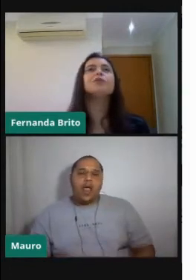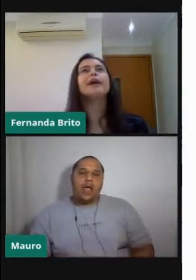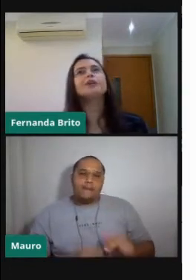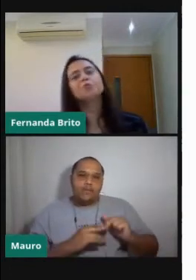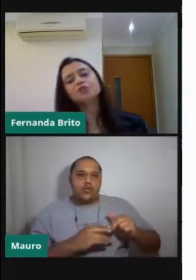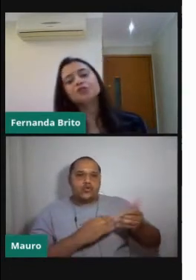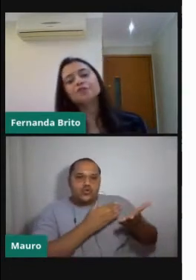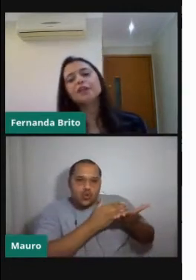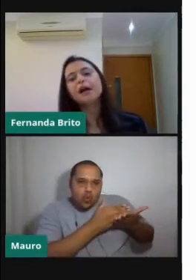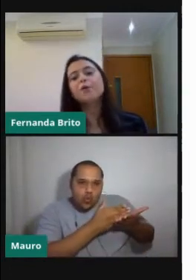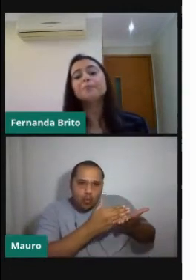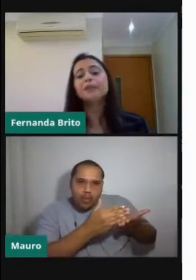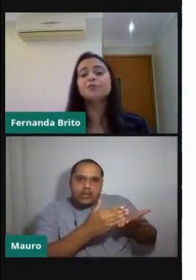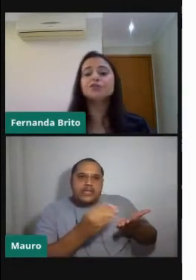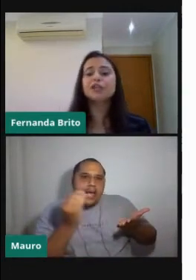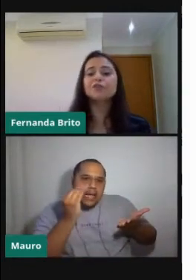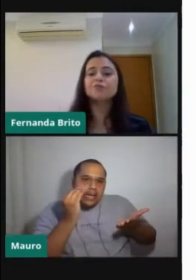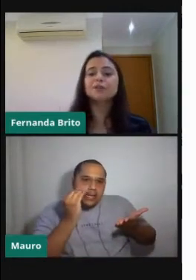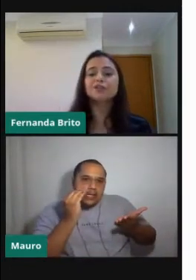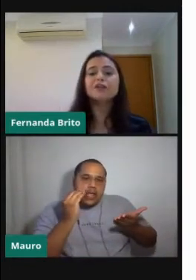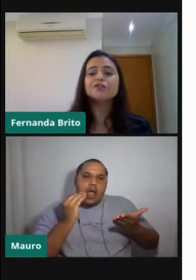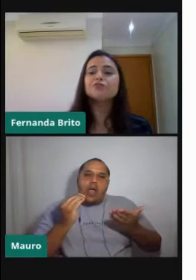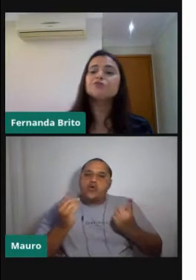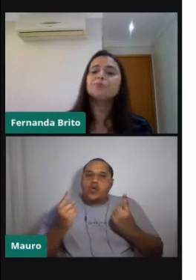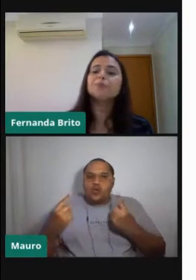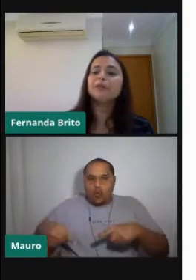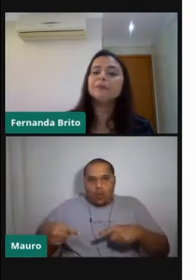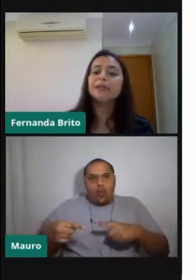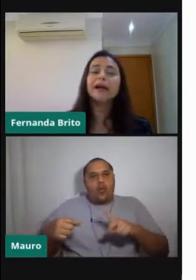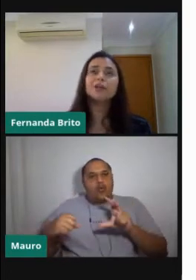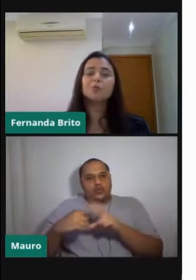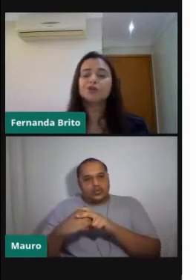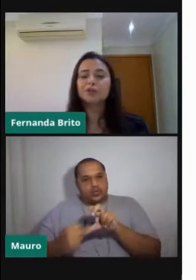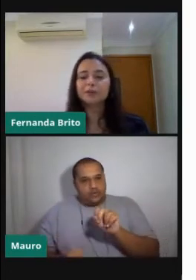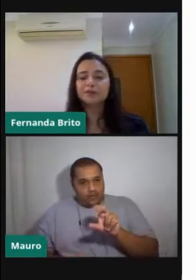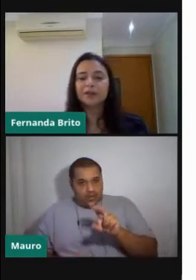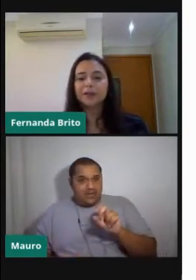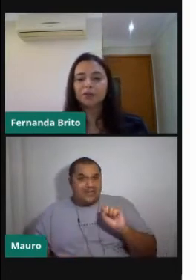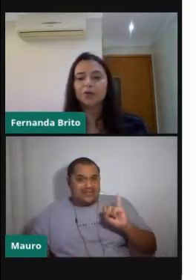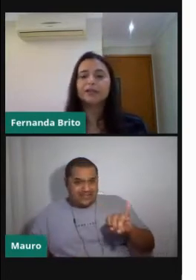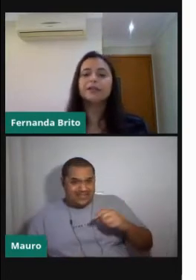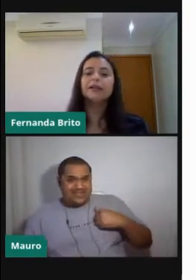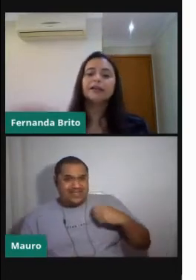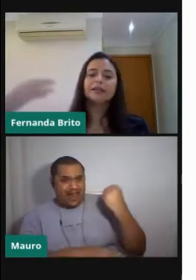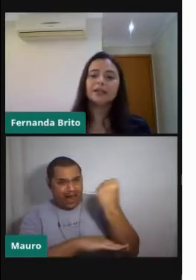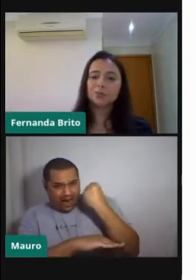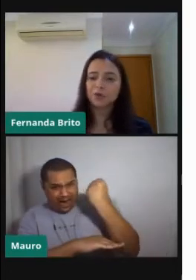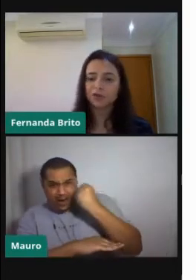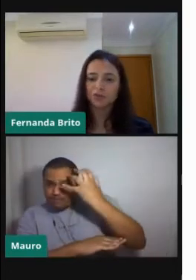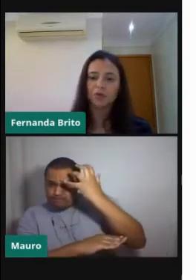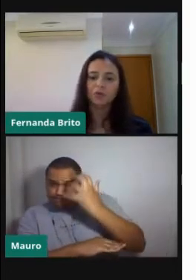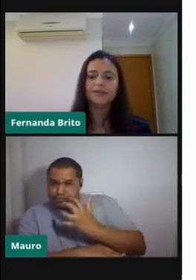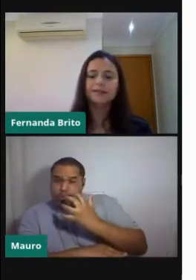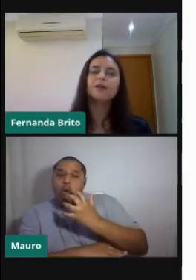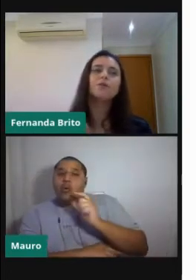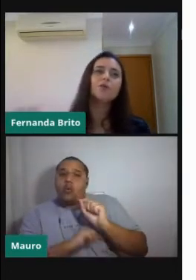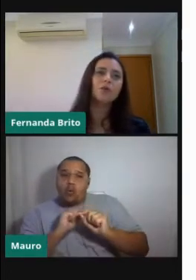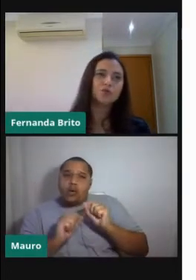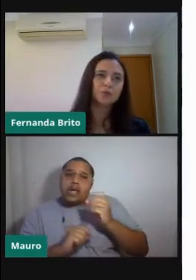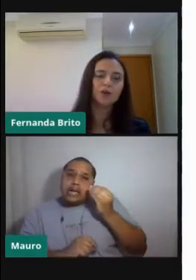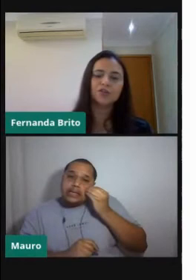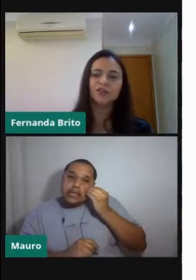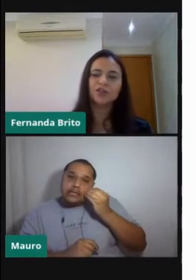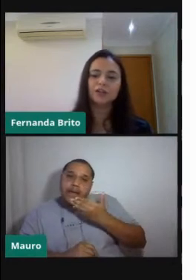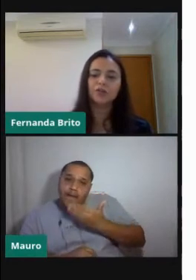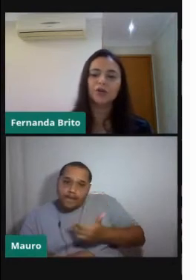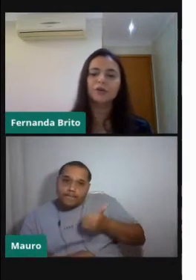iniciais, melhorar a resposta antiviral e nos estágios mais tardios, suprimir a resposta hiperinflamatória e a resposta de coagulação com